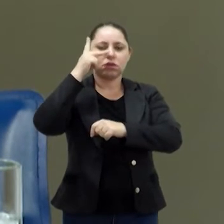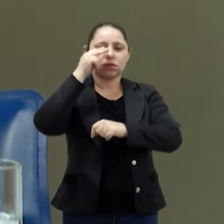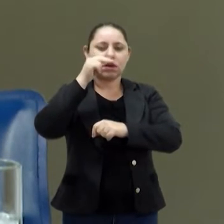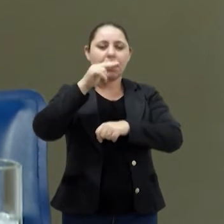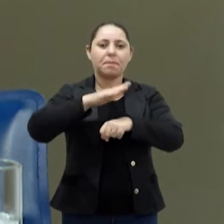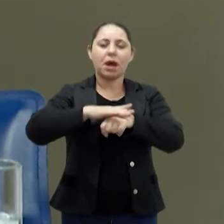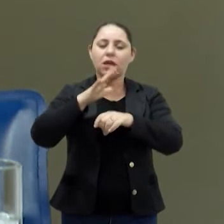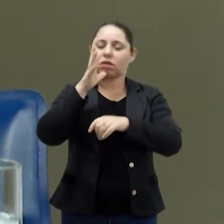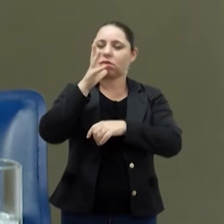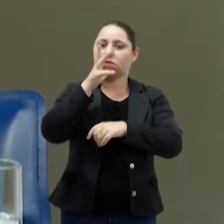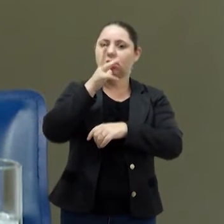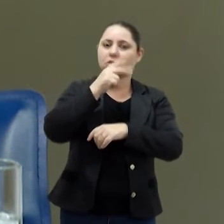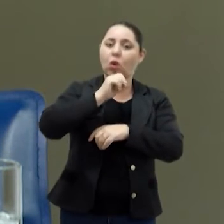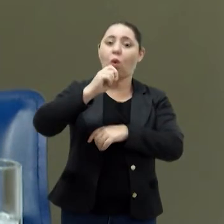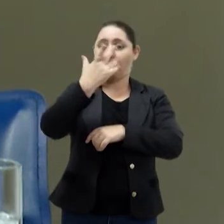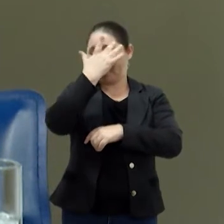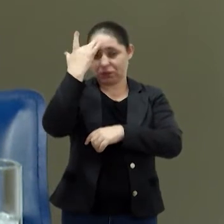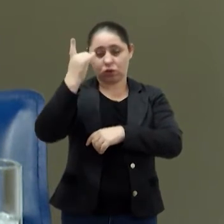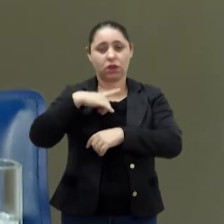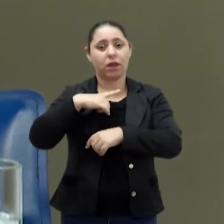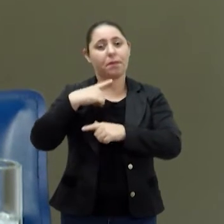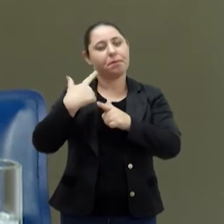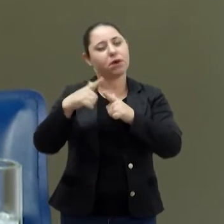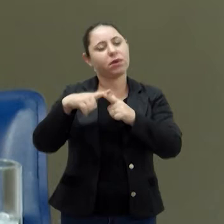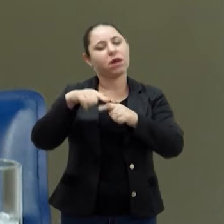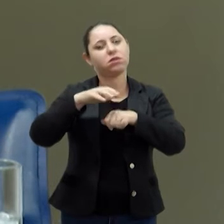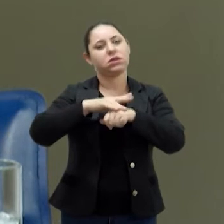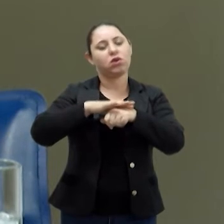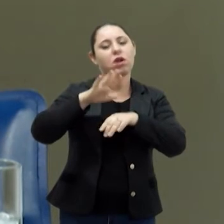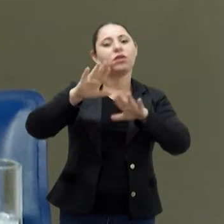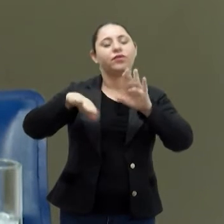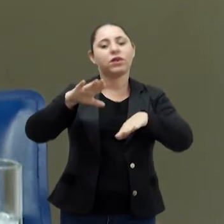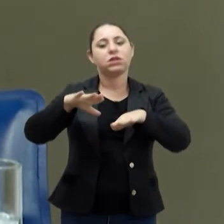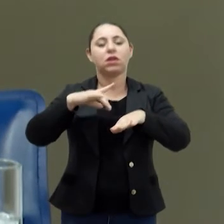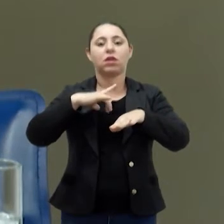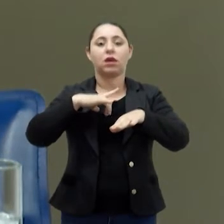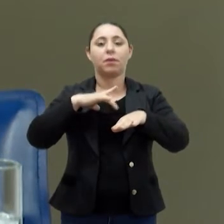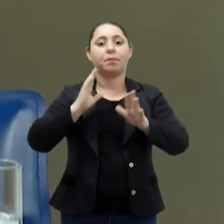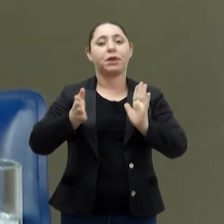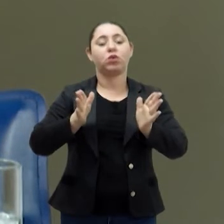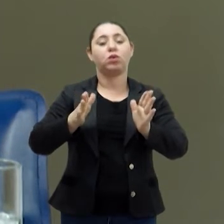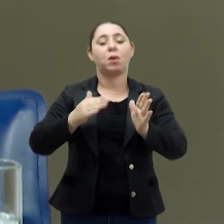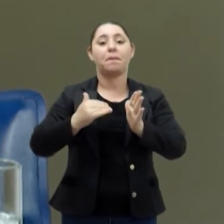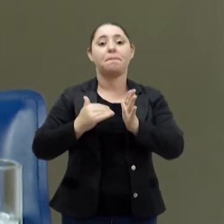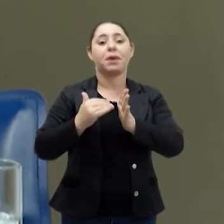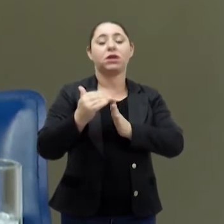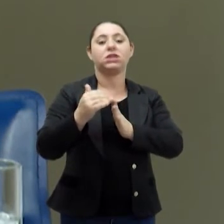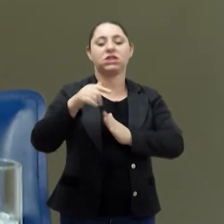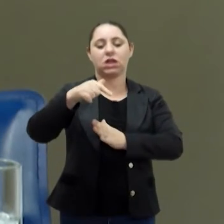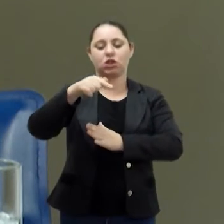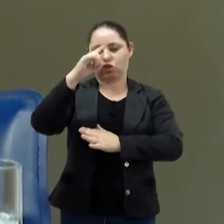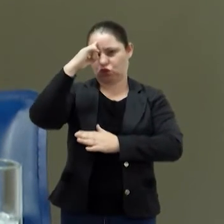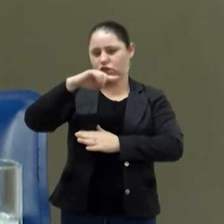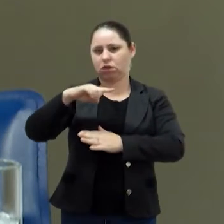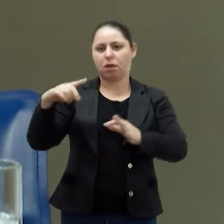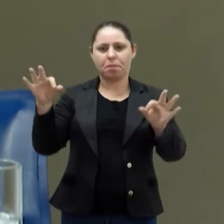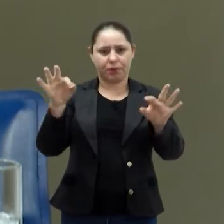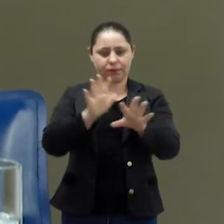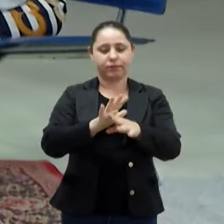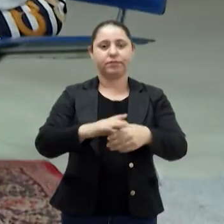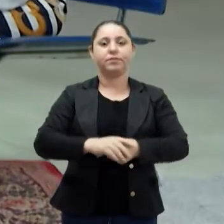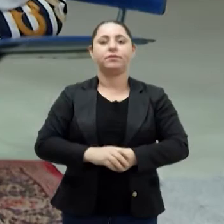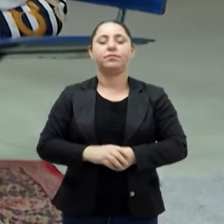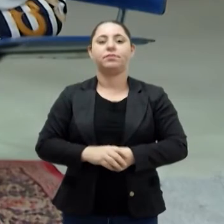cirurgia um pouco mais demorada ou a pessoa tiver algum risco a mais, às vezes até um pouco mais de tempo. Mas a partir de 7 dias, se correu tudo bem a